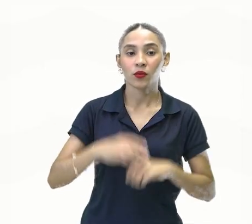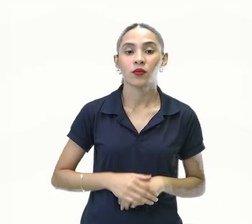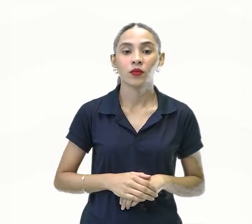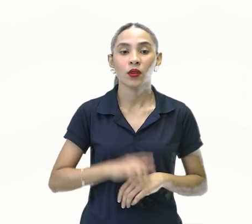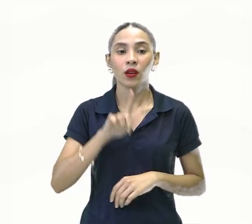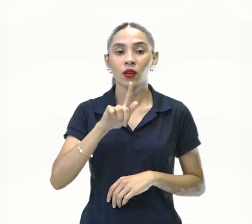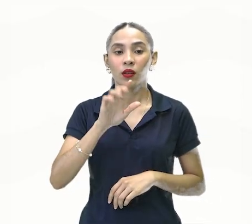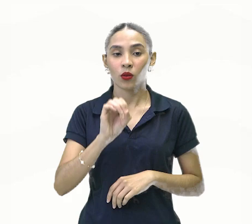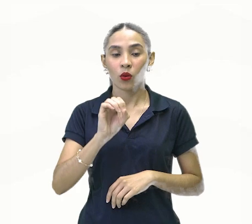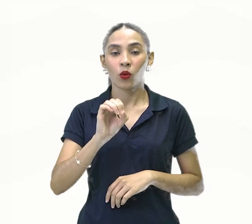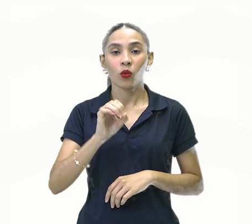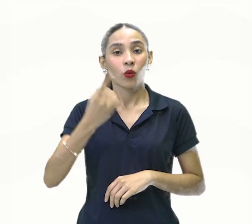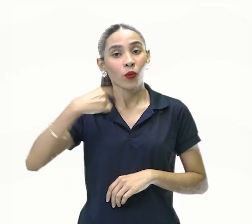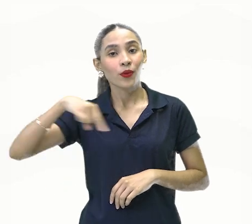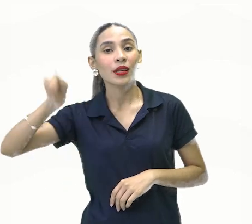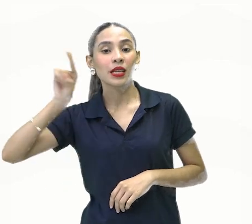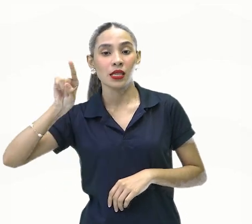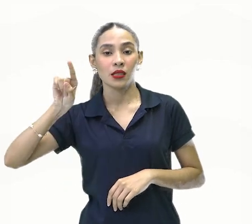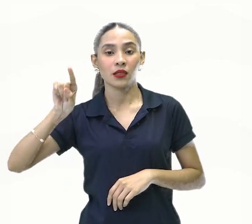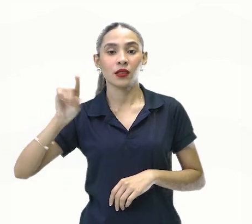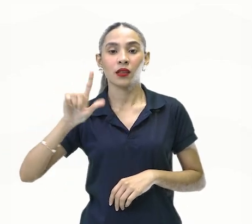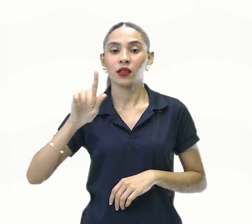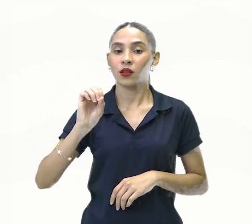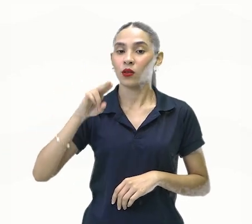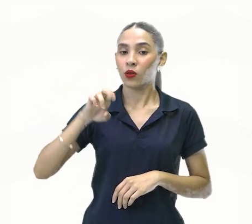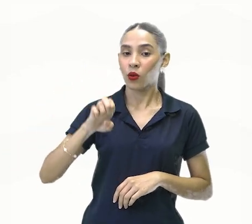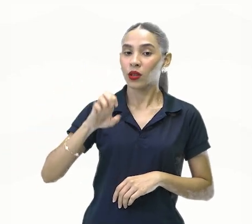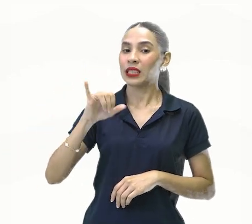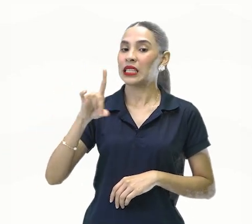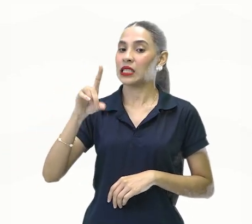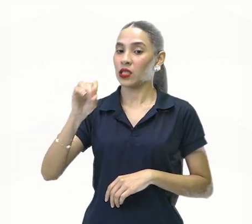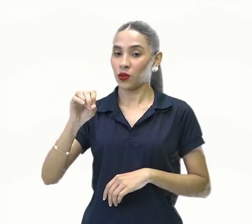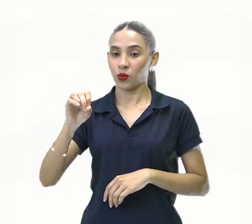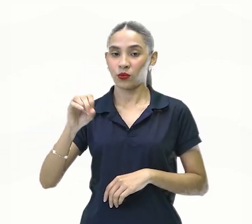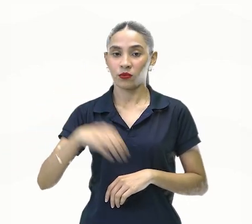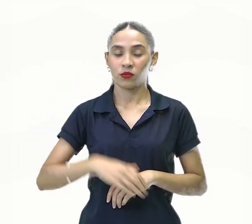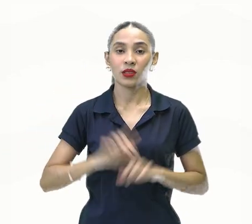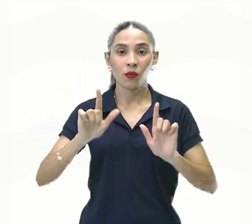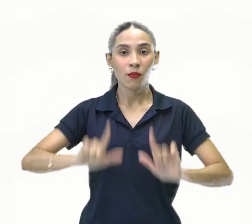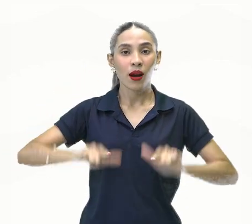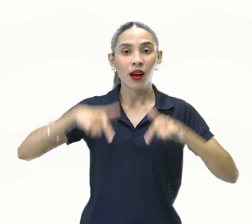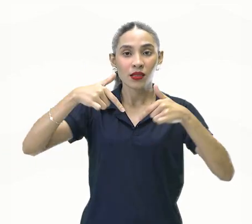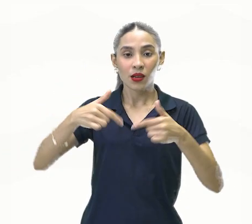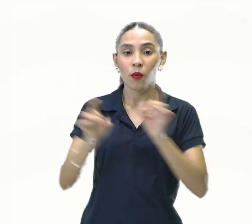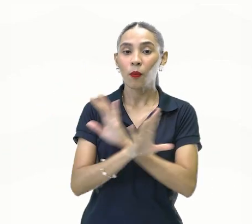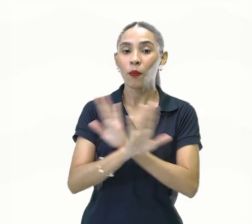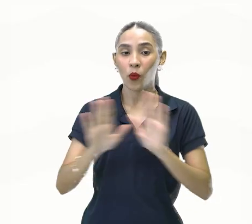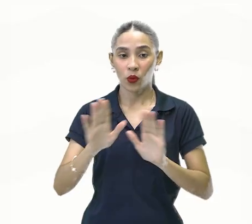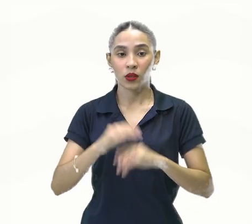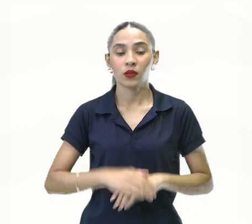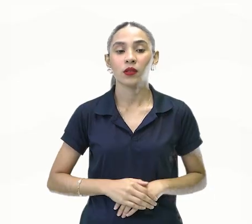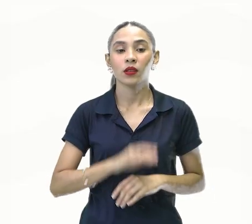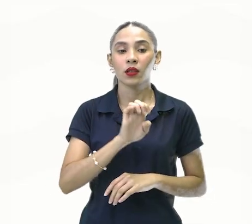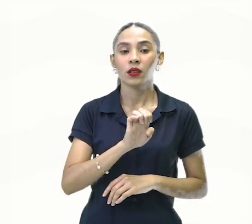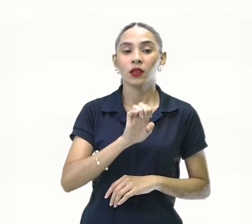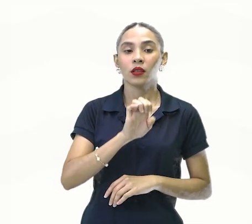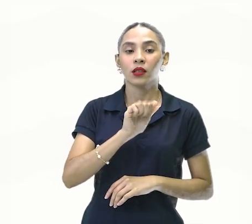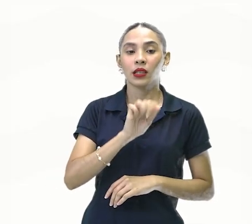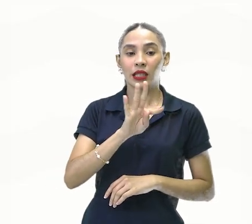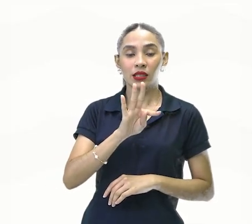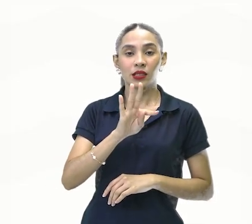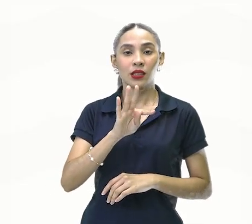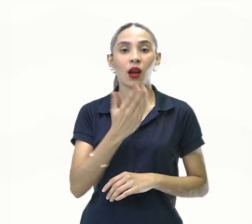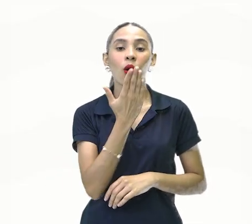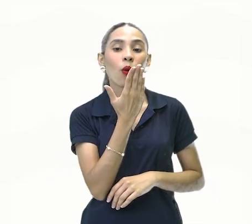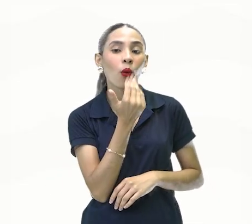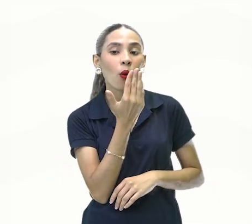infinitivo go, que é ir, gone, ido, tá? E repare que é uma ação pronta e acabada. Eat,